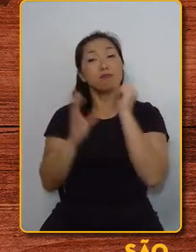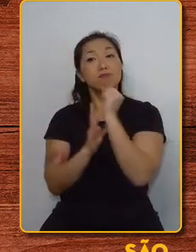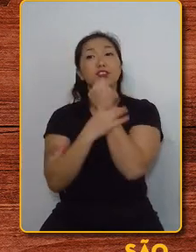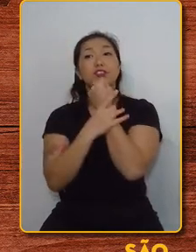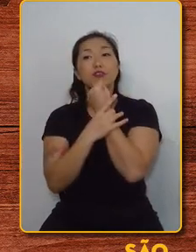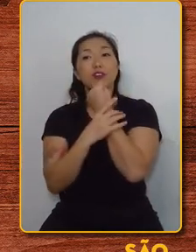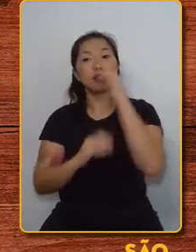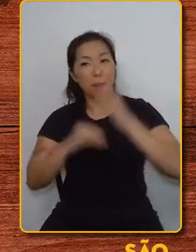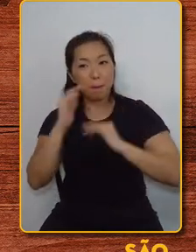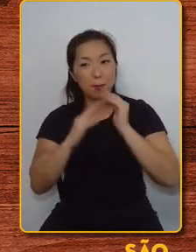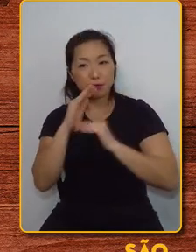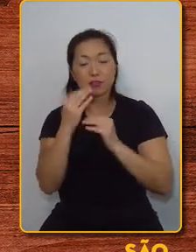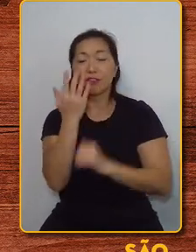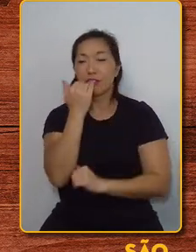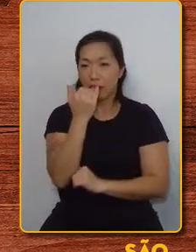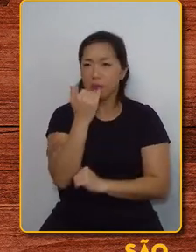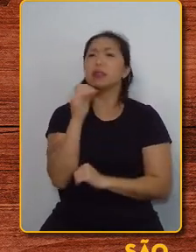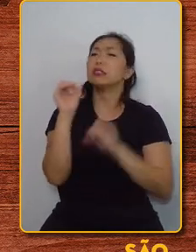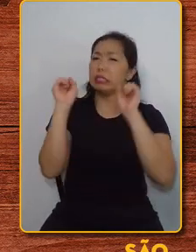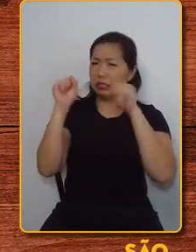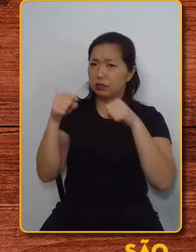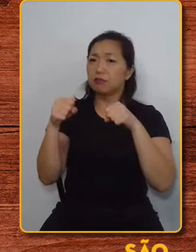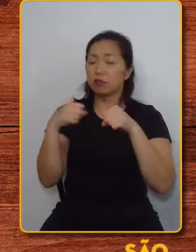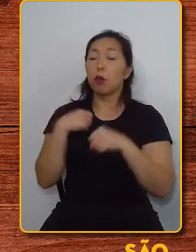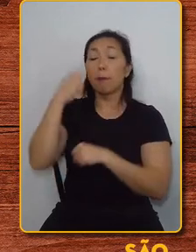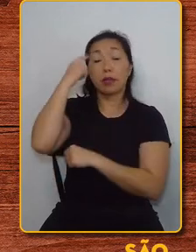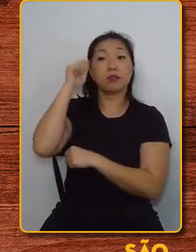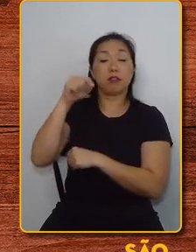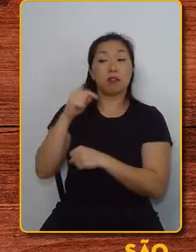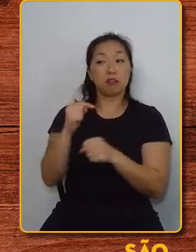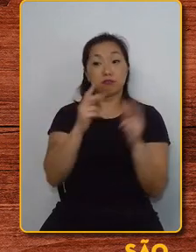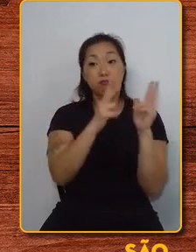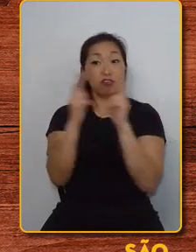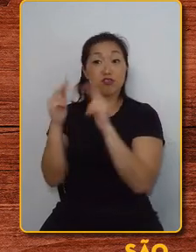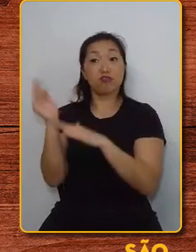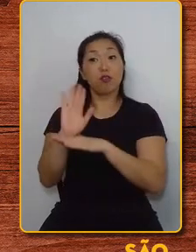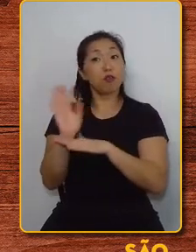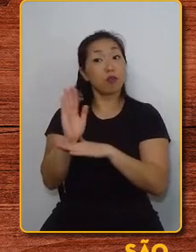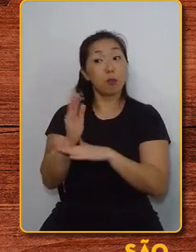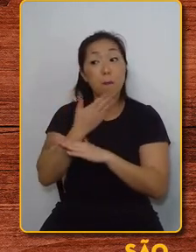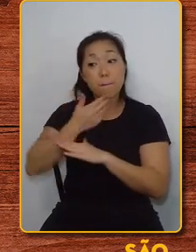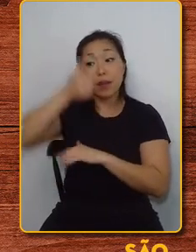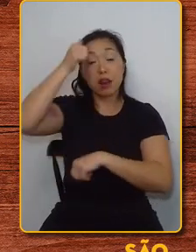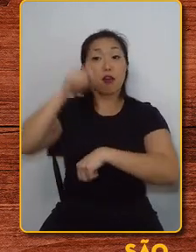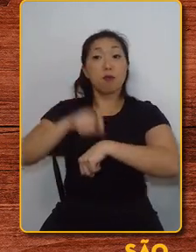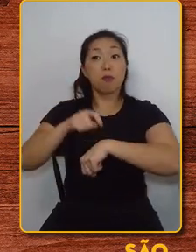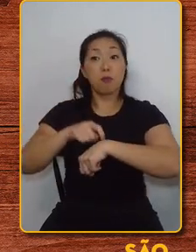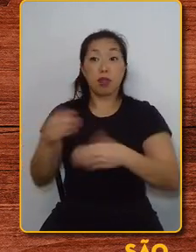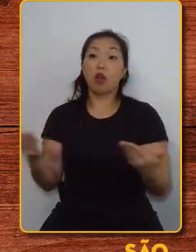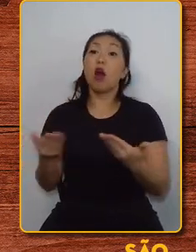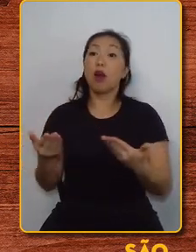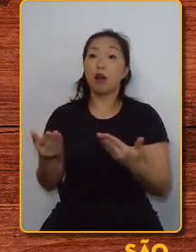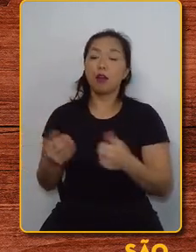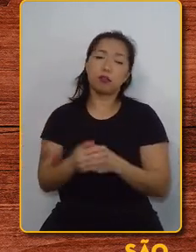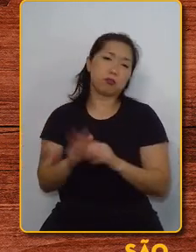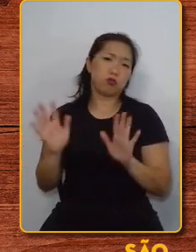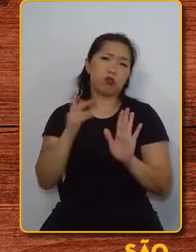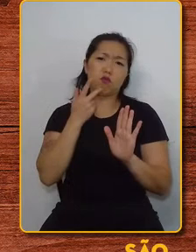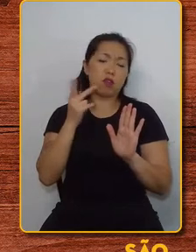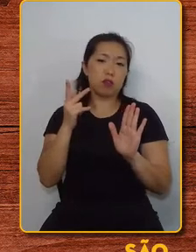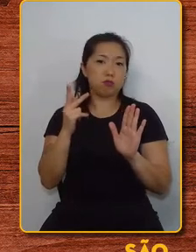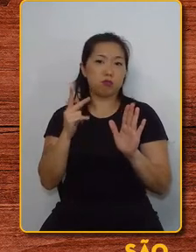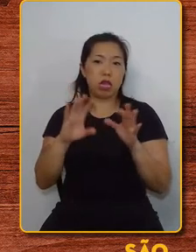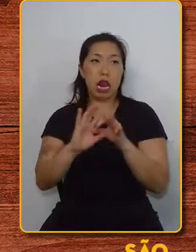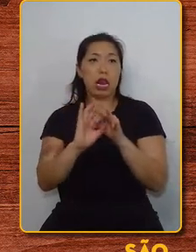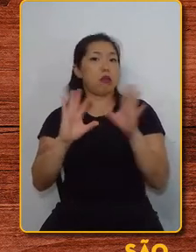Então, ele está produzindo o filme no melhor momento. Então, o que que ele, colocando, sem ter autorização nenhuma, né, do